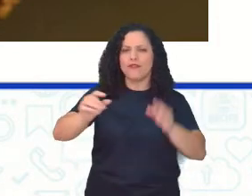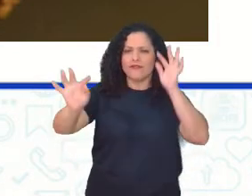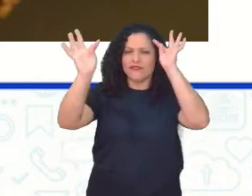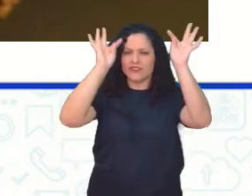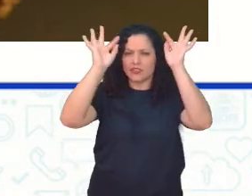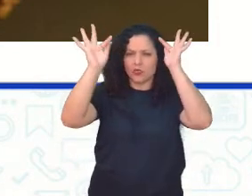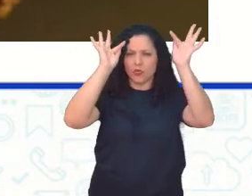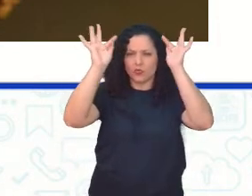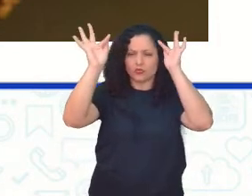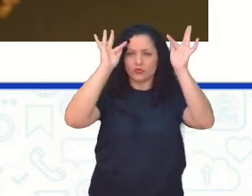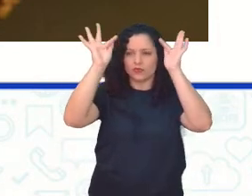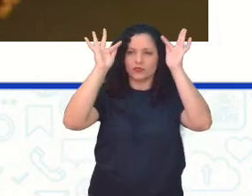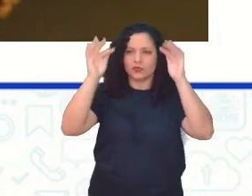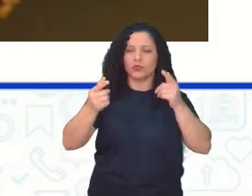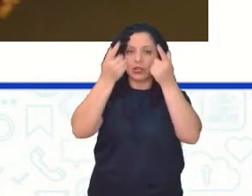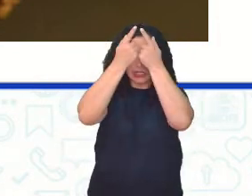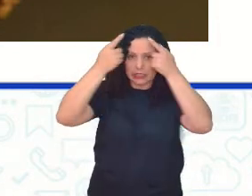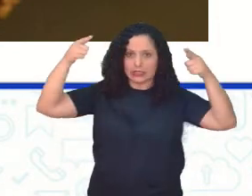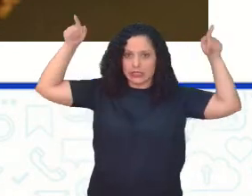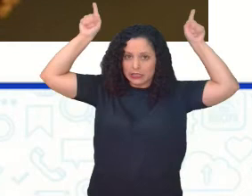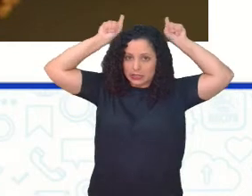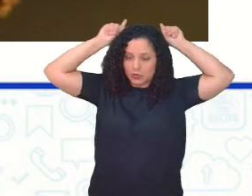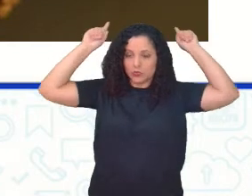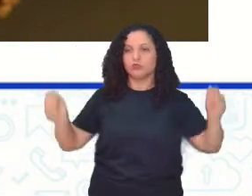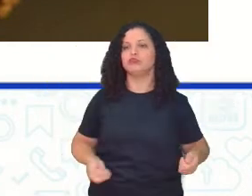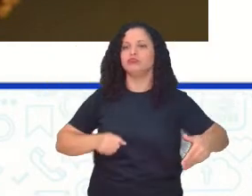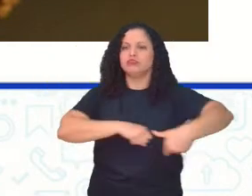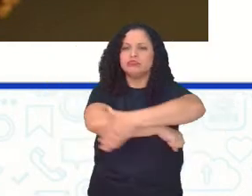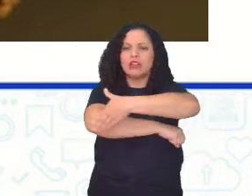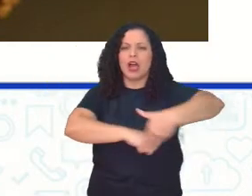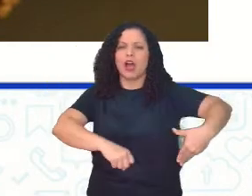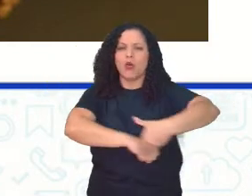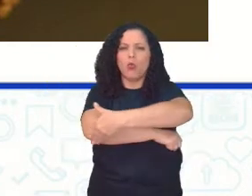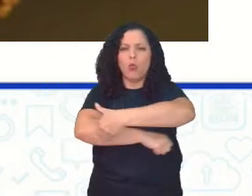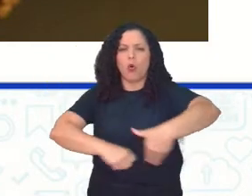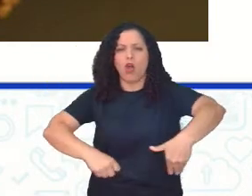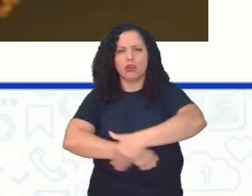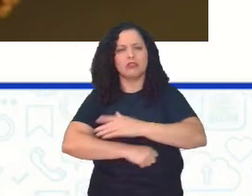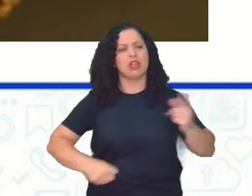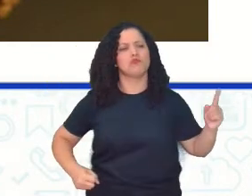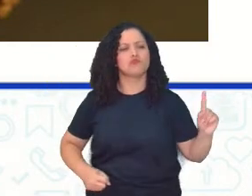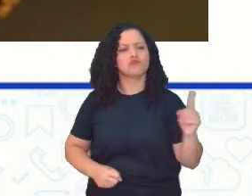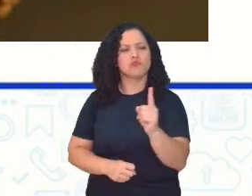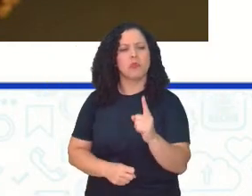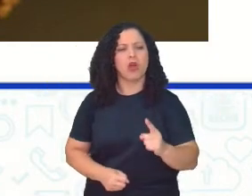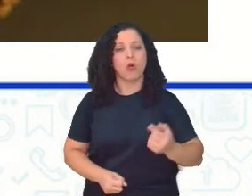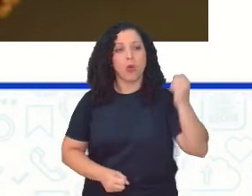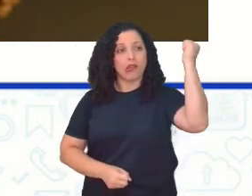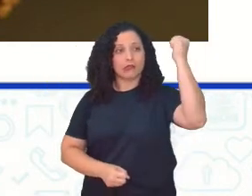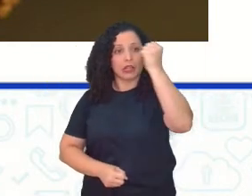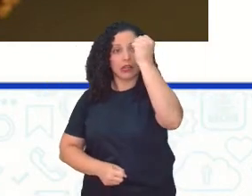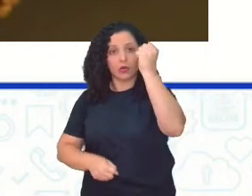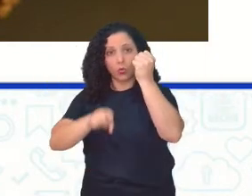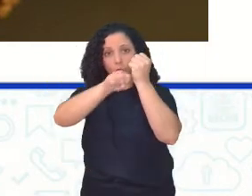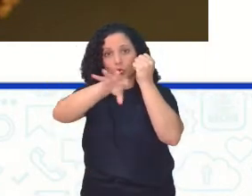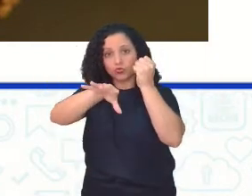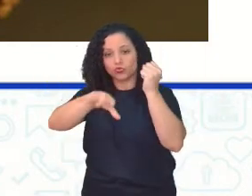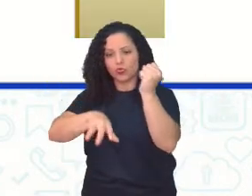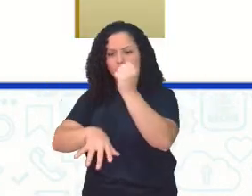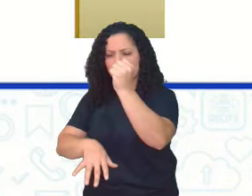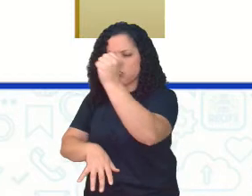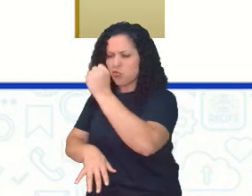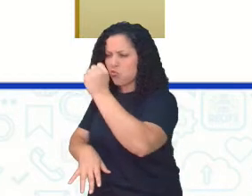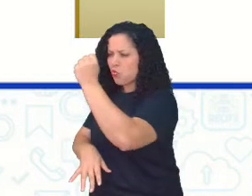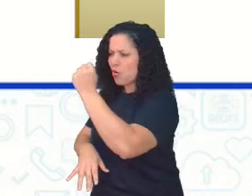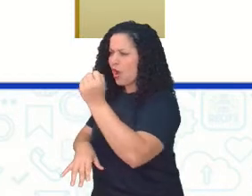ruas de Atena com uma lanterna na mão, à procura de um homem honesto. Então, a palavra honesto